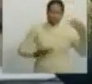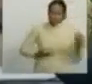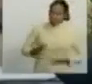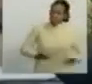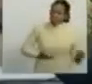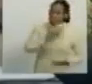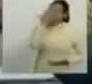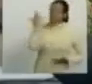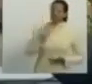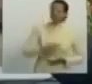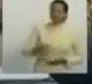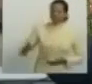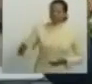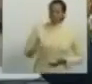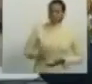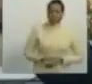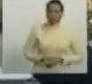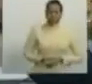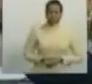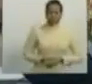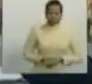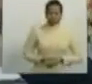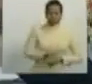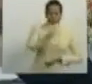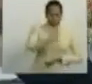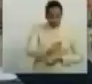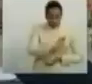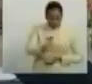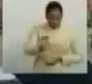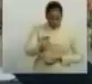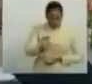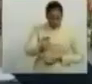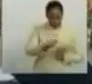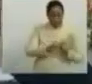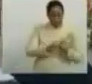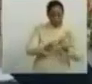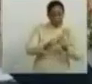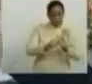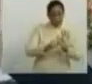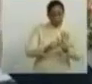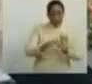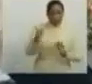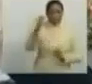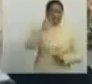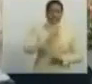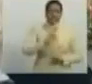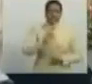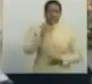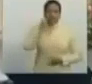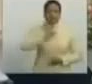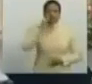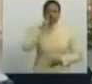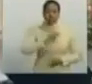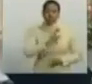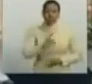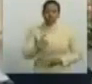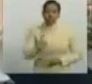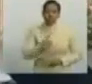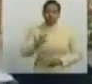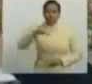E o Evangelho de Jesus está dizendo que Maria escolheu a melhor parte. E Marta está agitada e eu estou